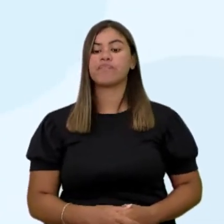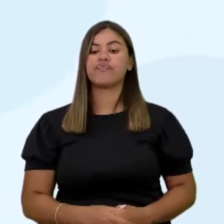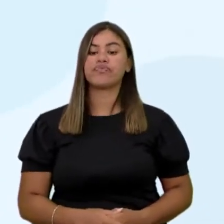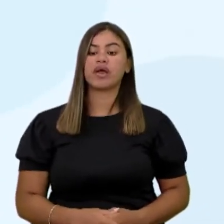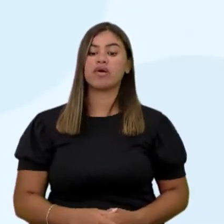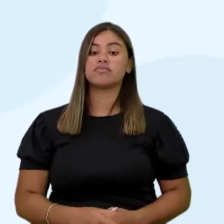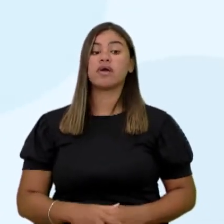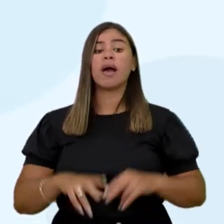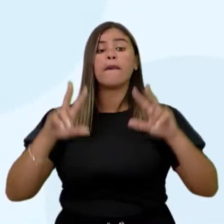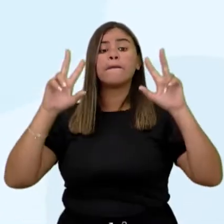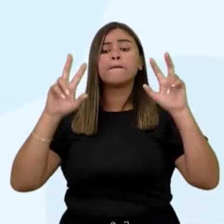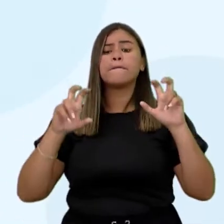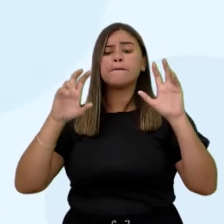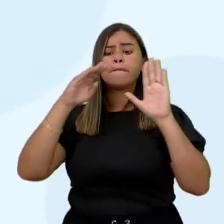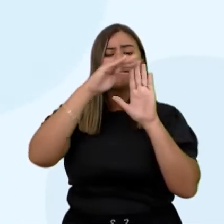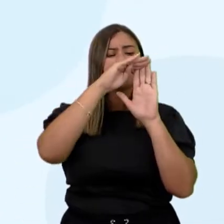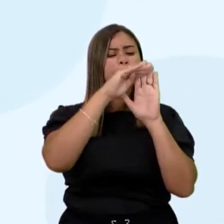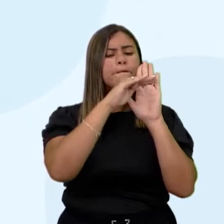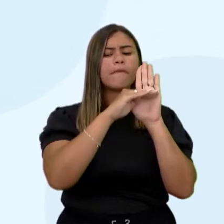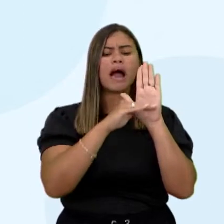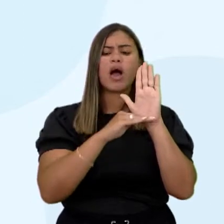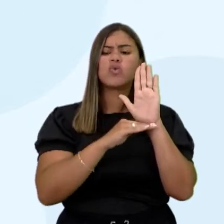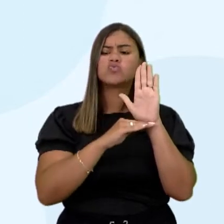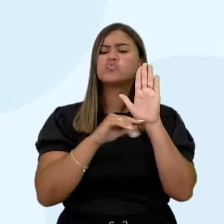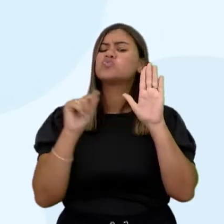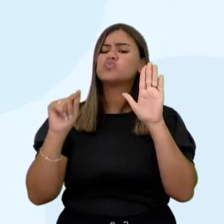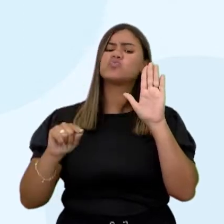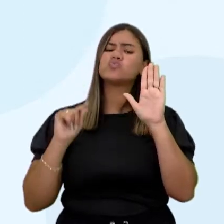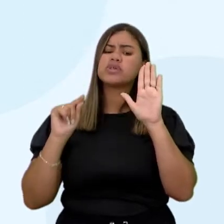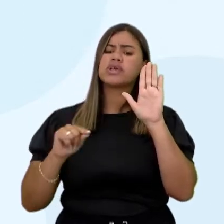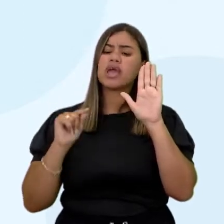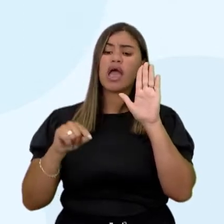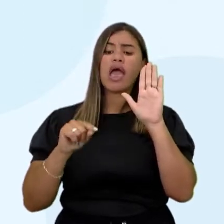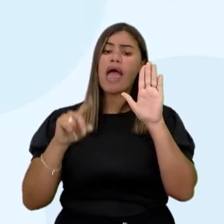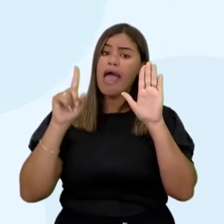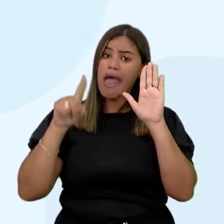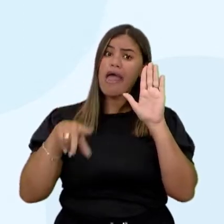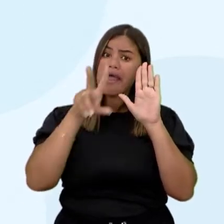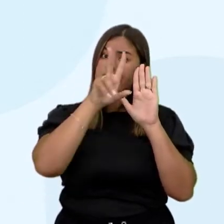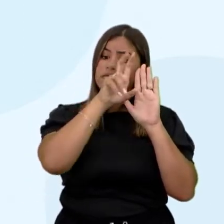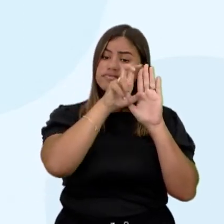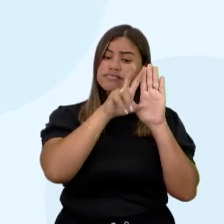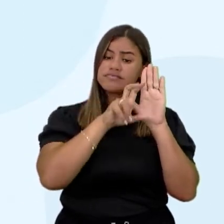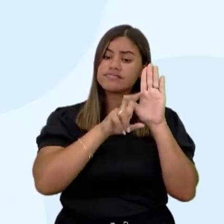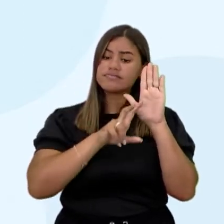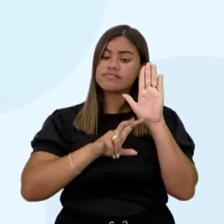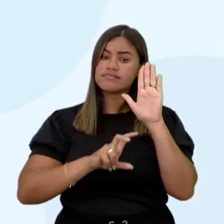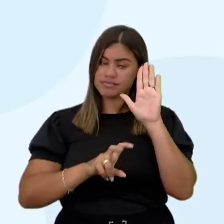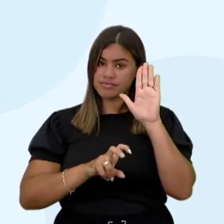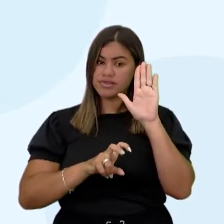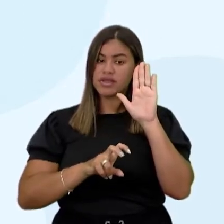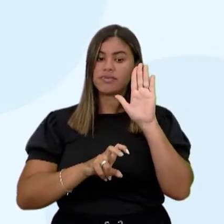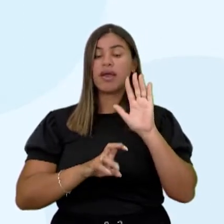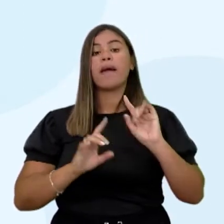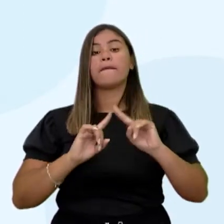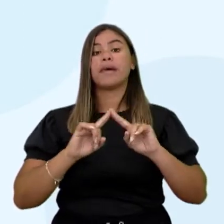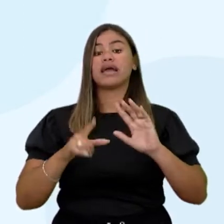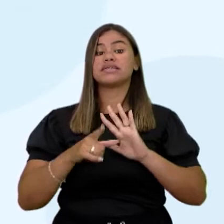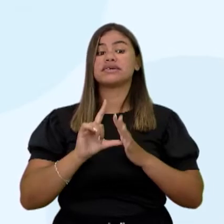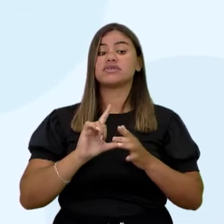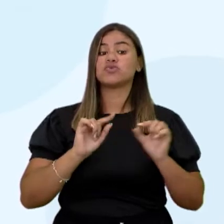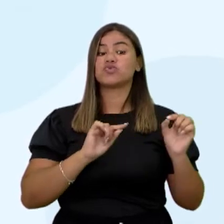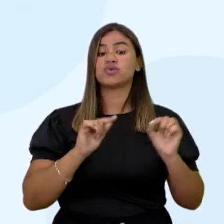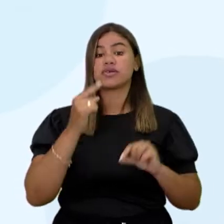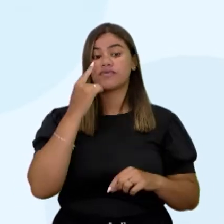Uma pauta é o assunto, é o tema. Assunto, né? É o assunto, é o tema. Mas antes de entrar nesse assunto, atropelei tudo, qual